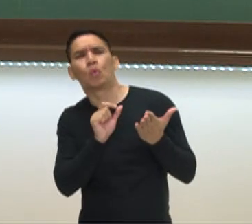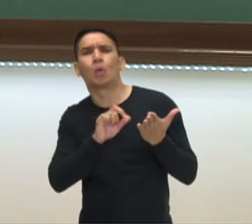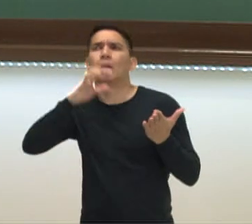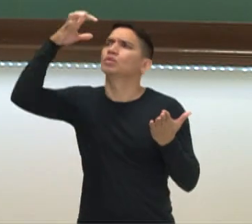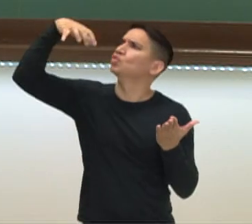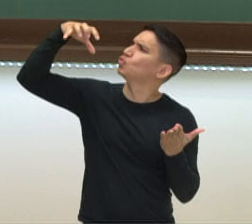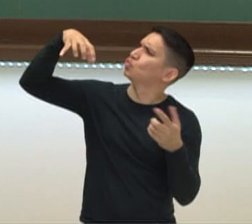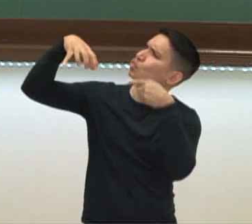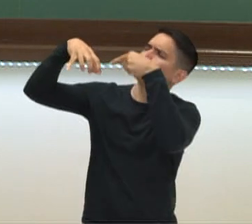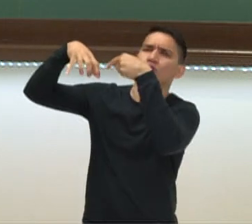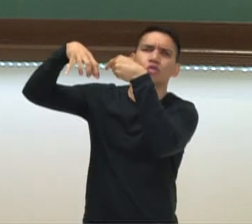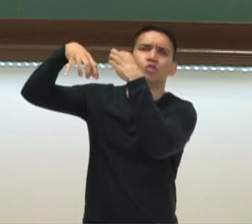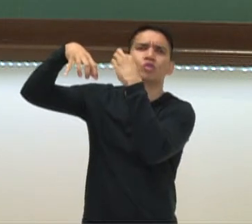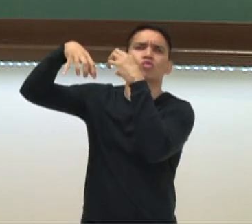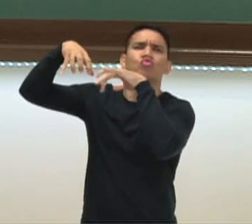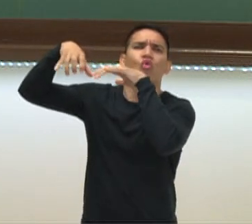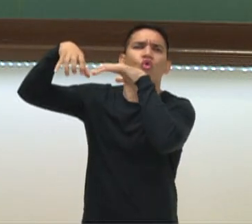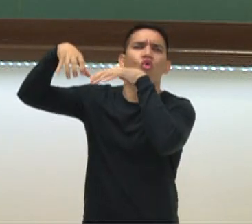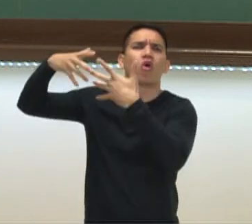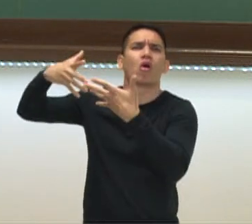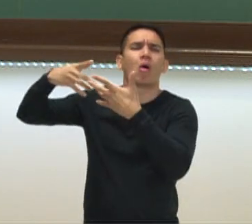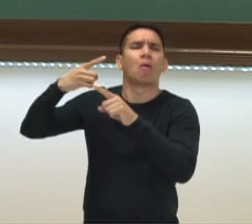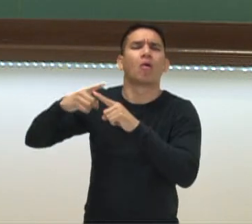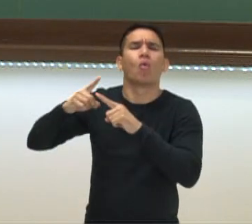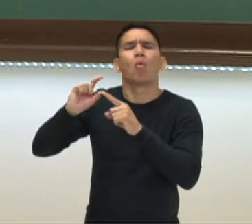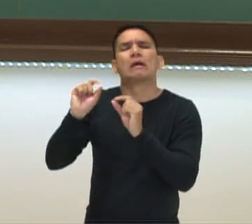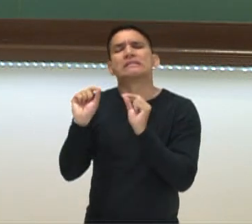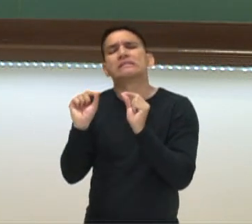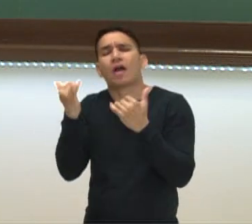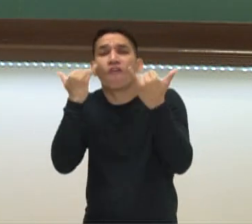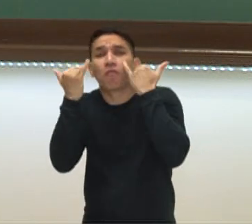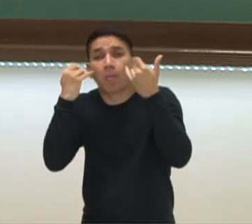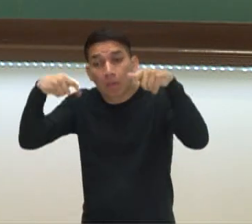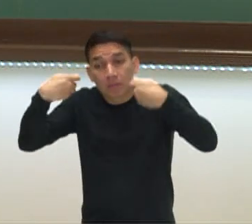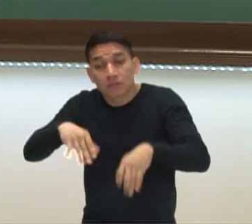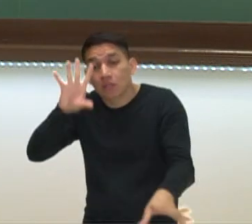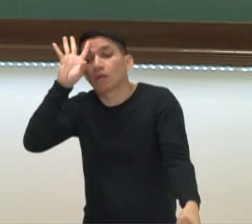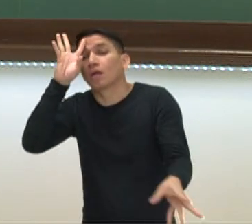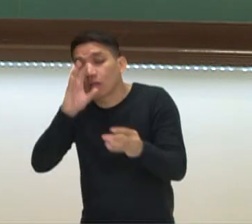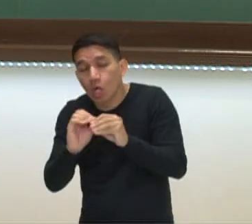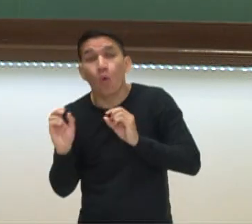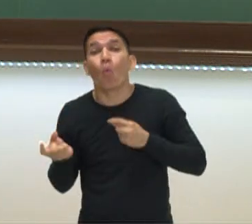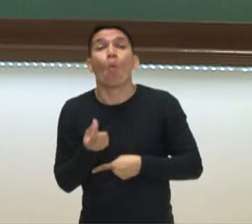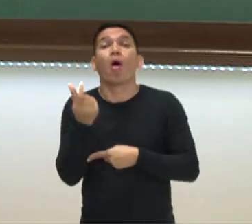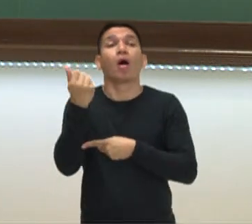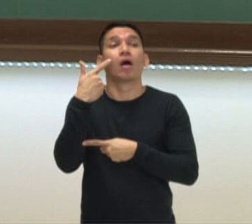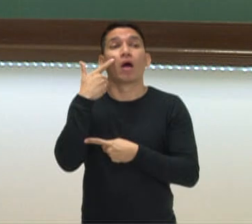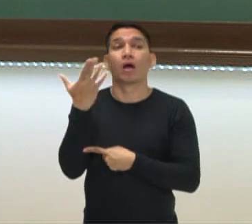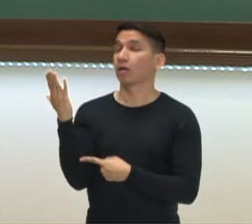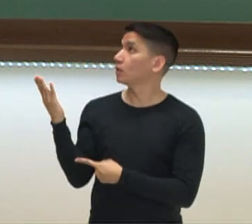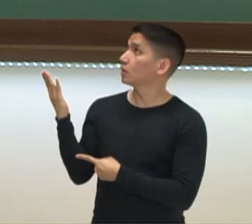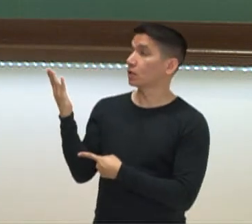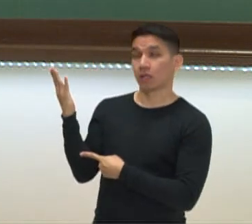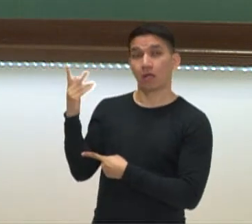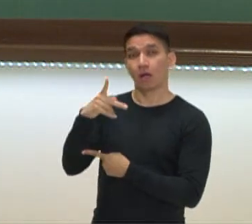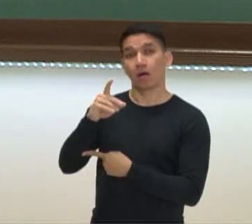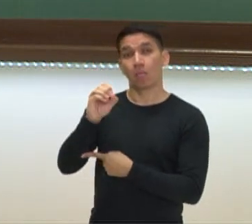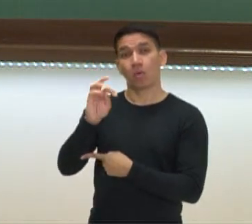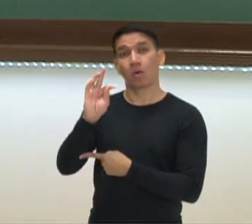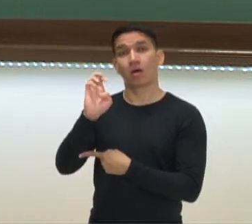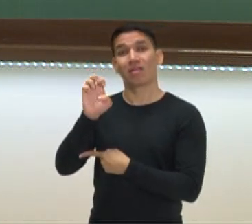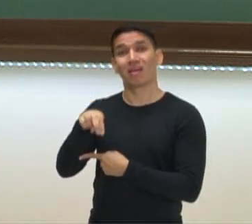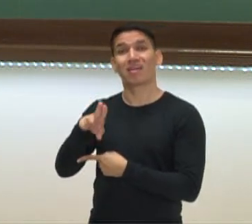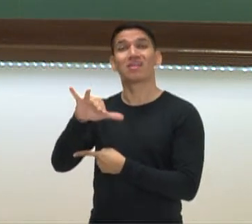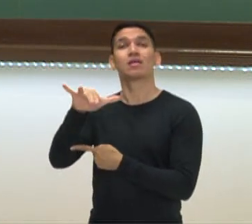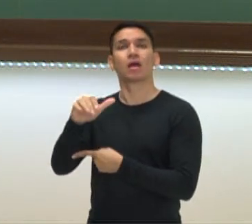chuveiro? Tá? Qual é a grandeza que eu devo olhar para saber quanto o chuveiro consome? É aqui, ó, a potência. Acima